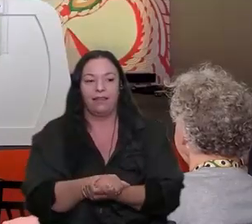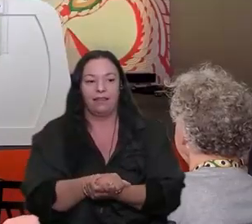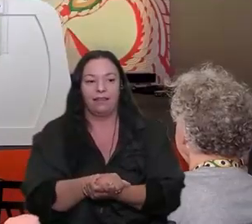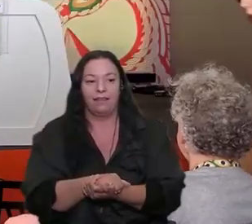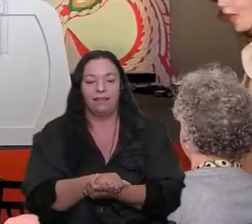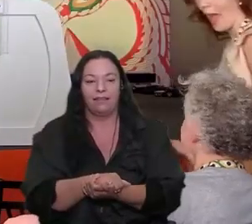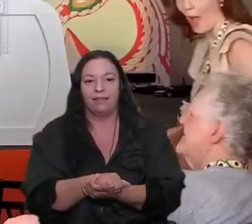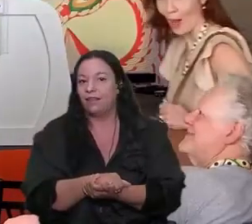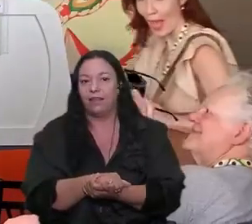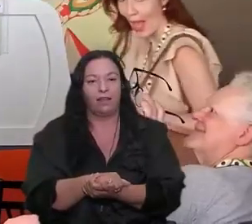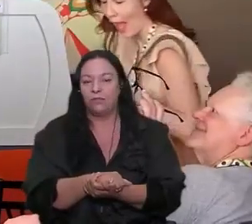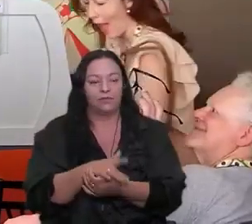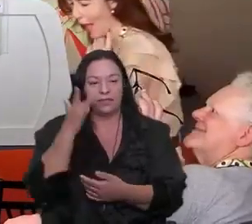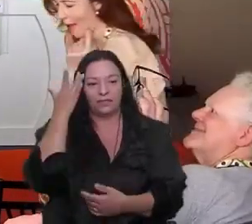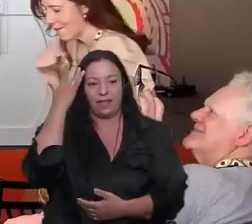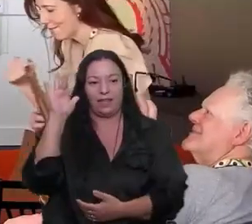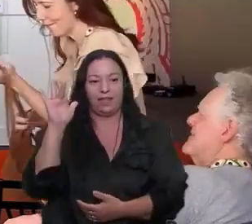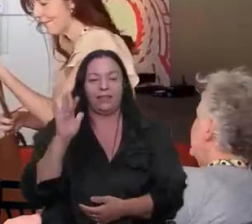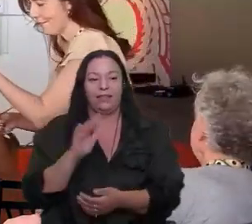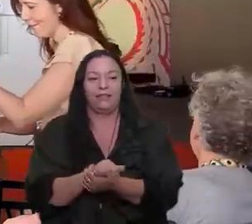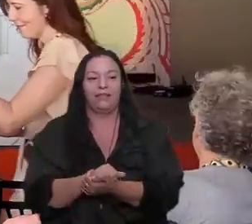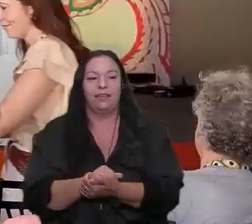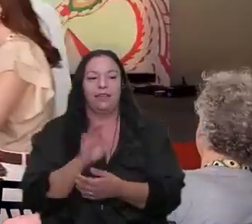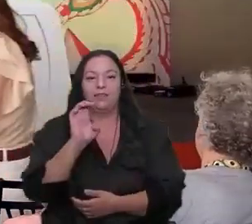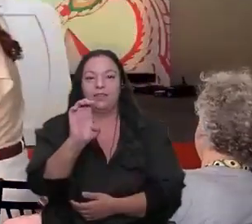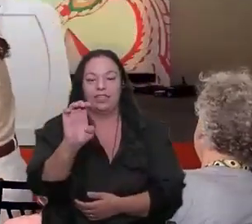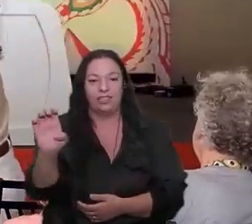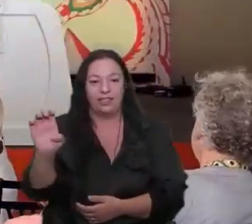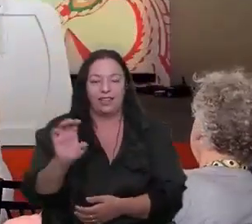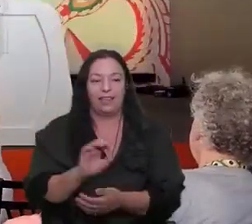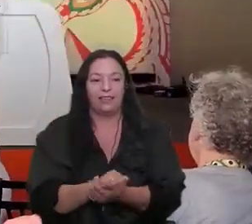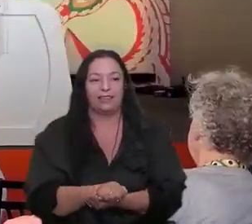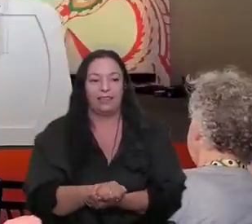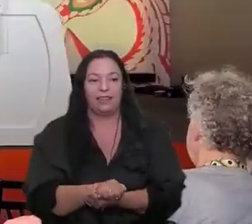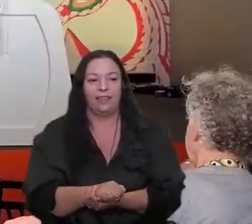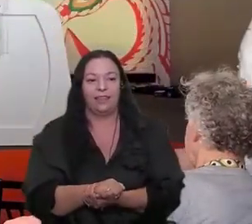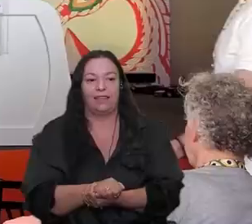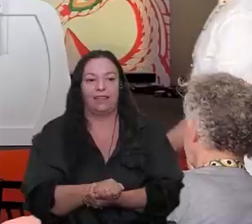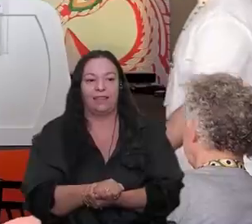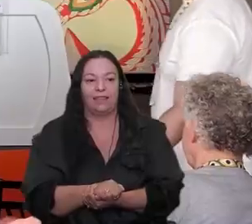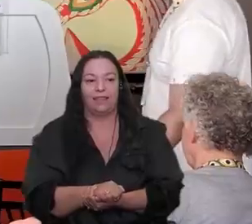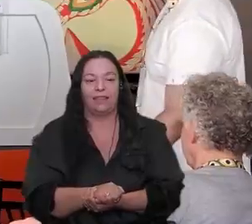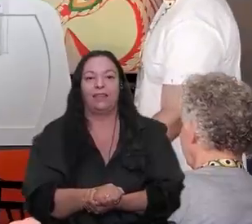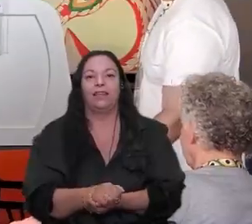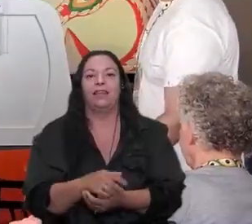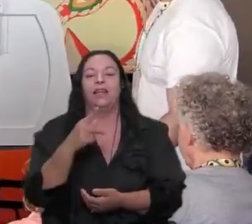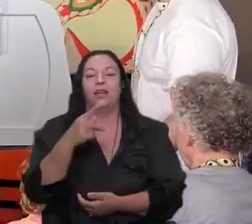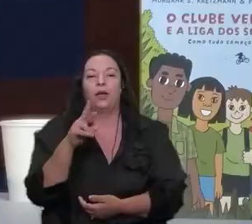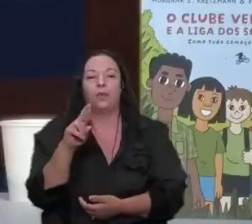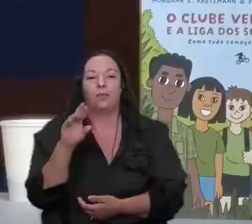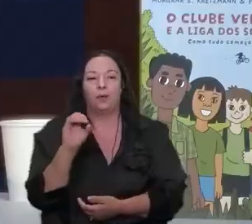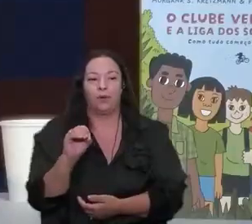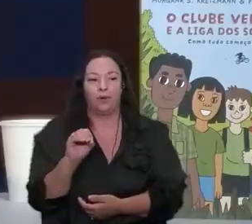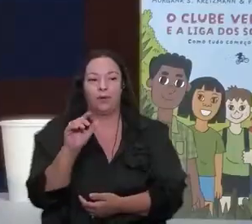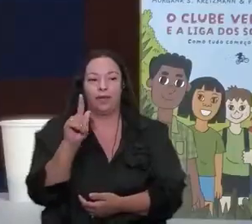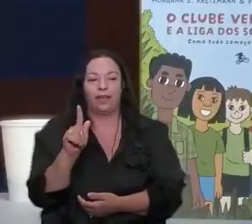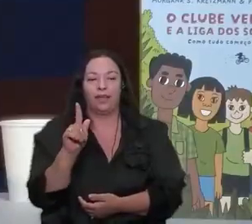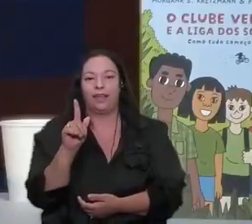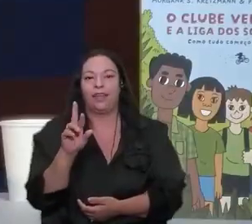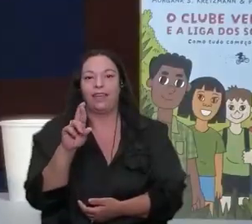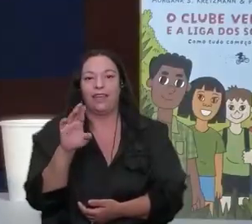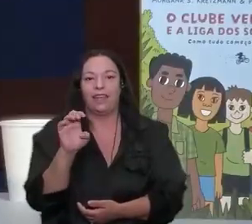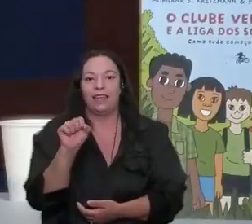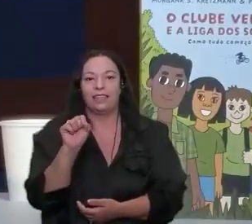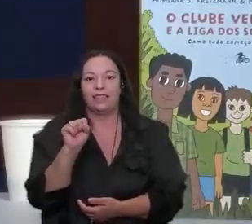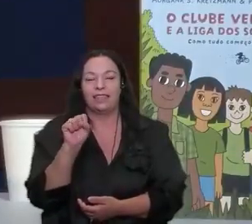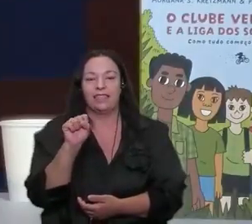Não, eu não sei. Eu sou de esquerda, sim. Eu sou progressista, para ficar na linguagem moderna. Então, é isso, gente.